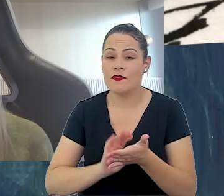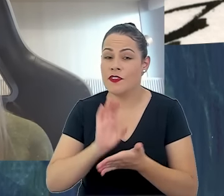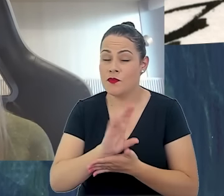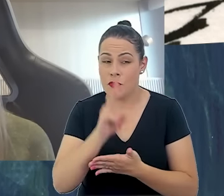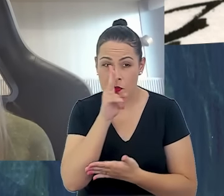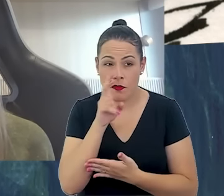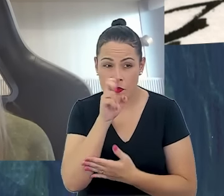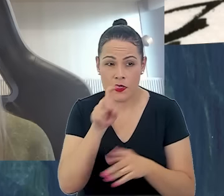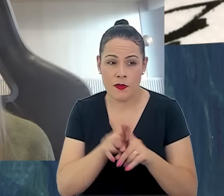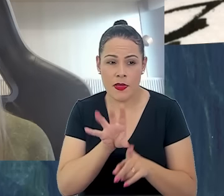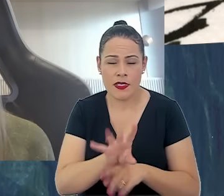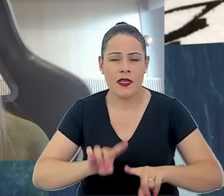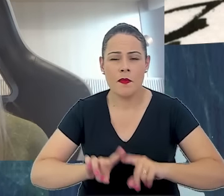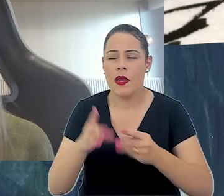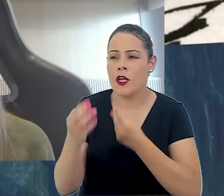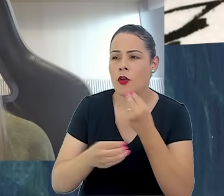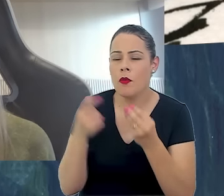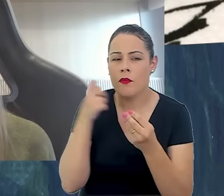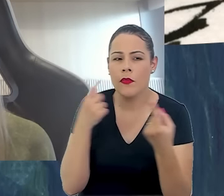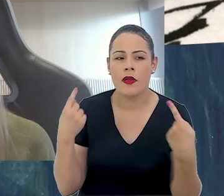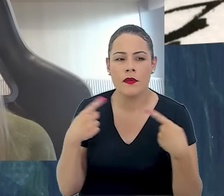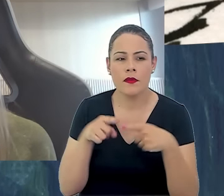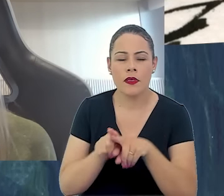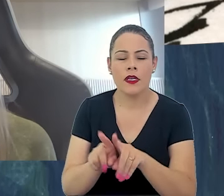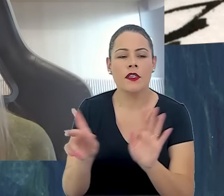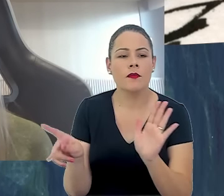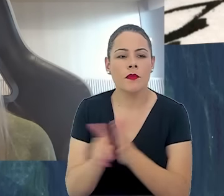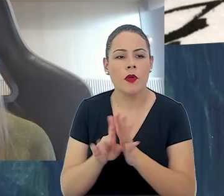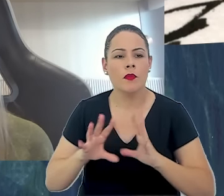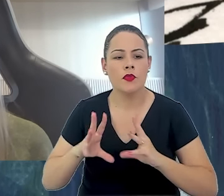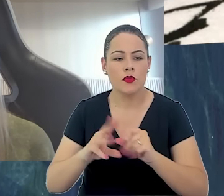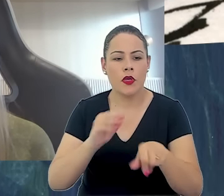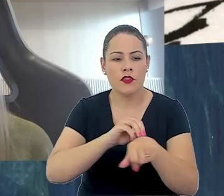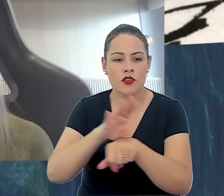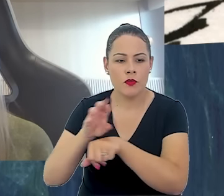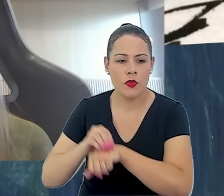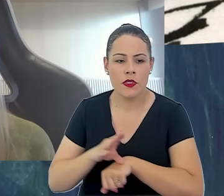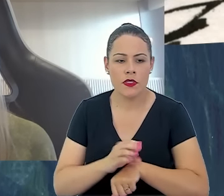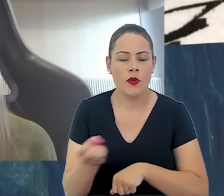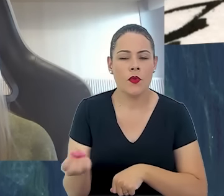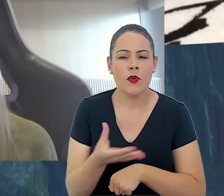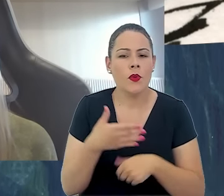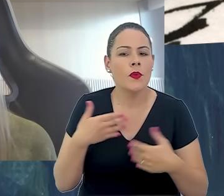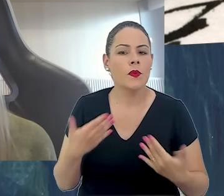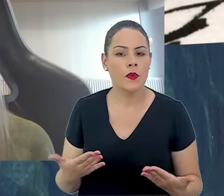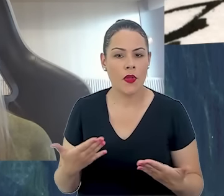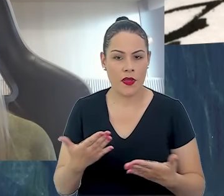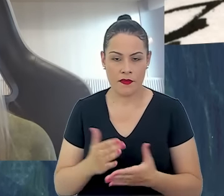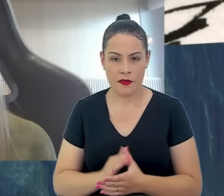grandes investimentos nisso, mas como é que se encaixa também essa questão de redistribuição?